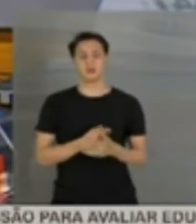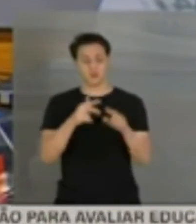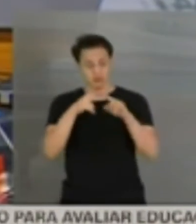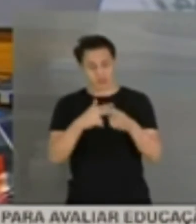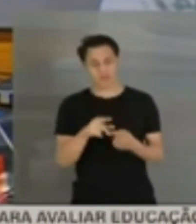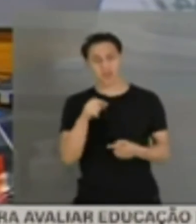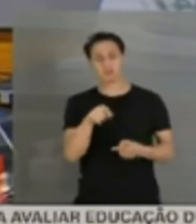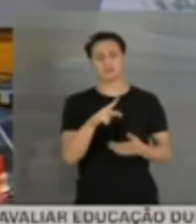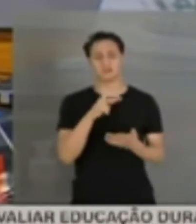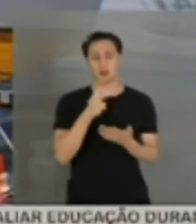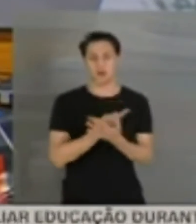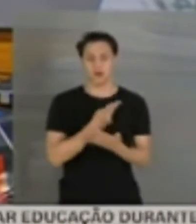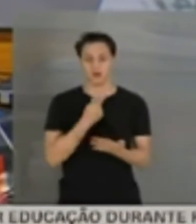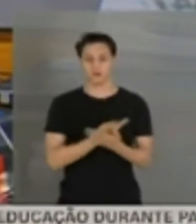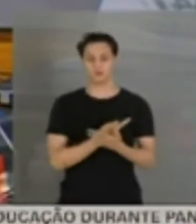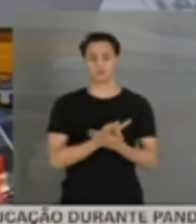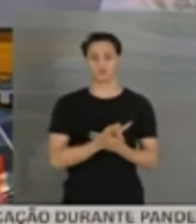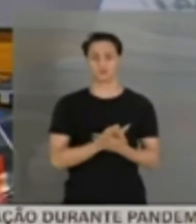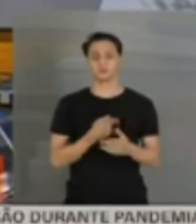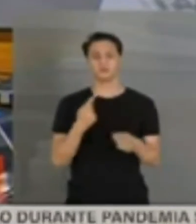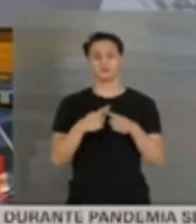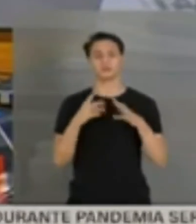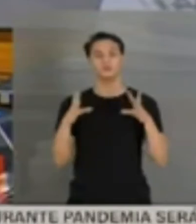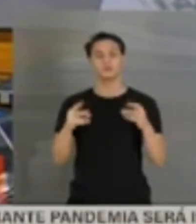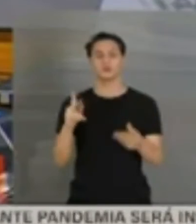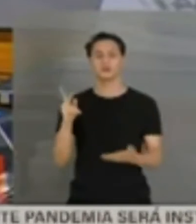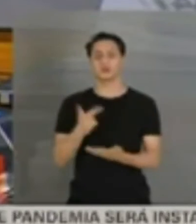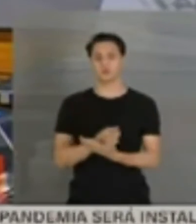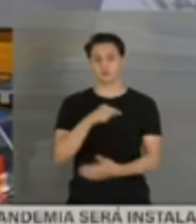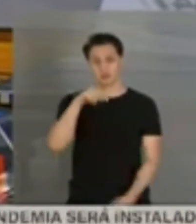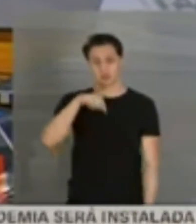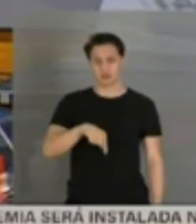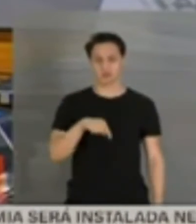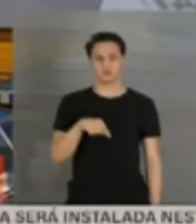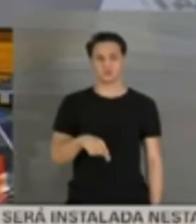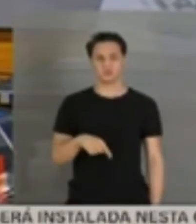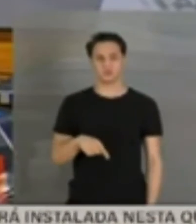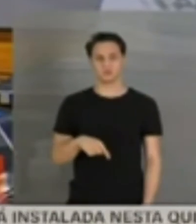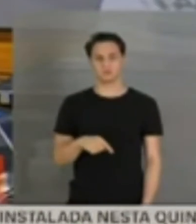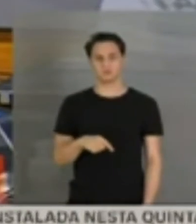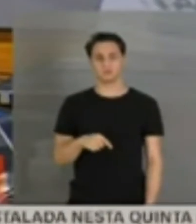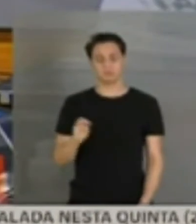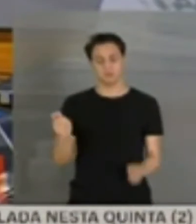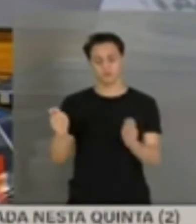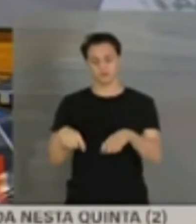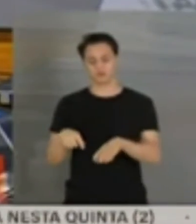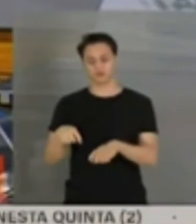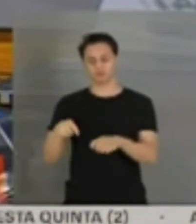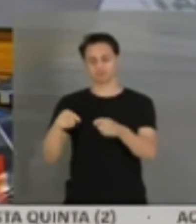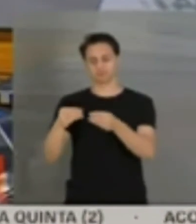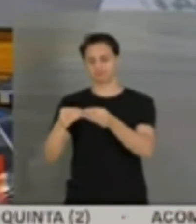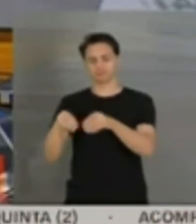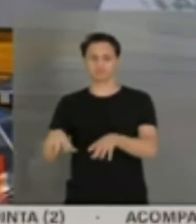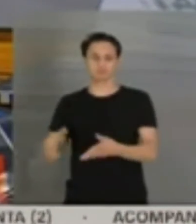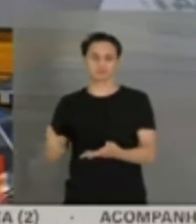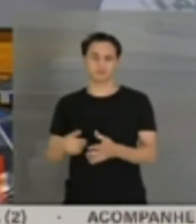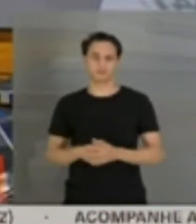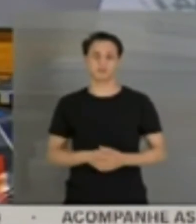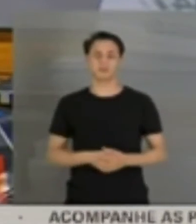tempestivamente, sob pena de tudo que foi feito aqui servir para nada. Porque,